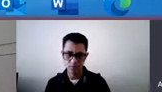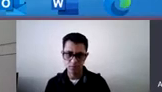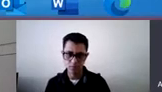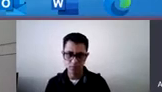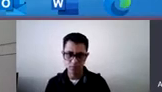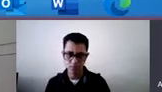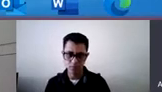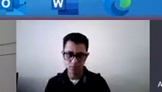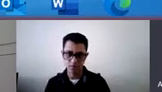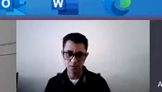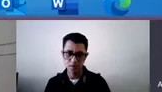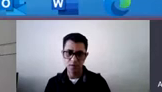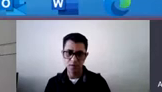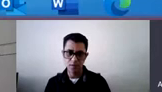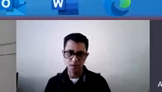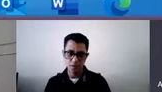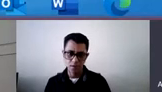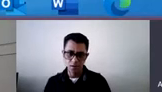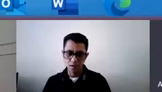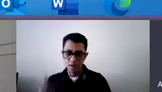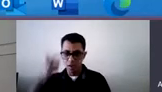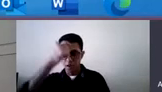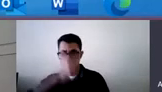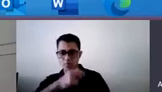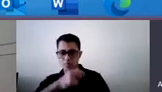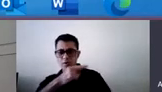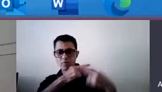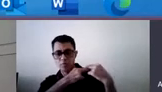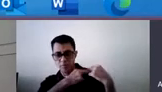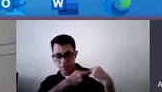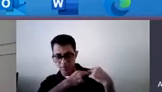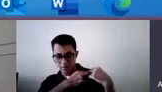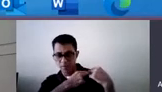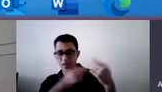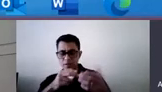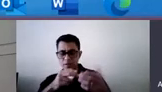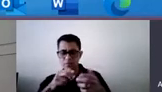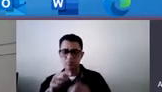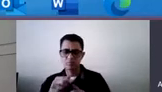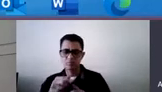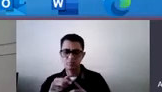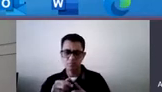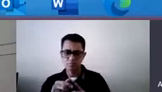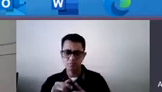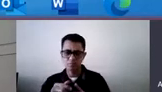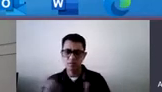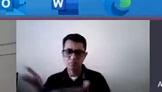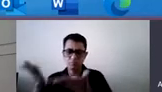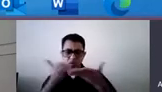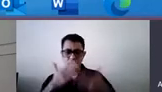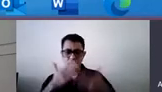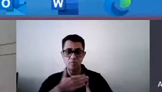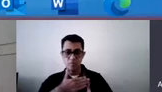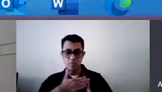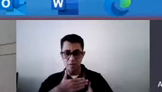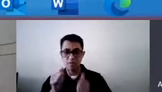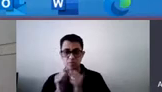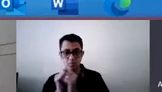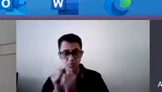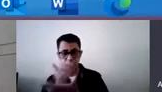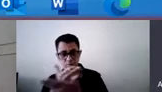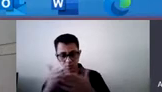ações voltadas à educação integral, que é o nosso tema de hoje. É um prazer imenso estar aqui com vocês